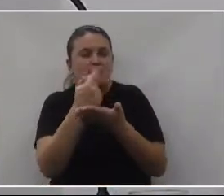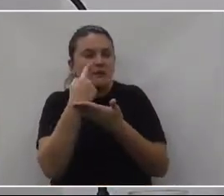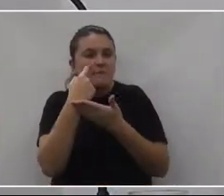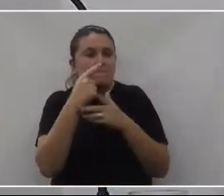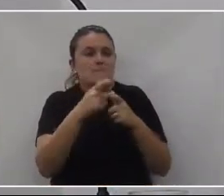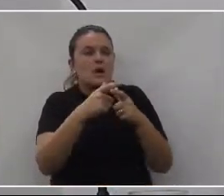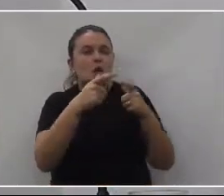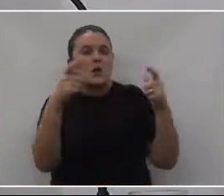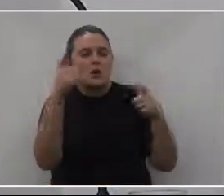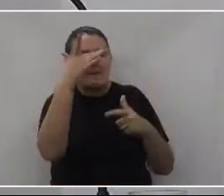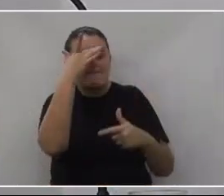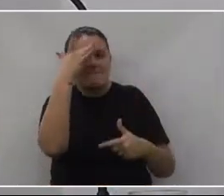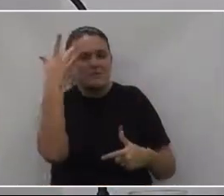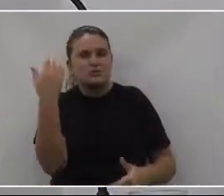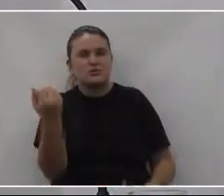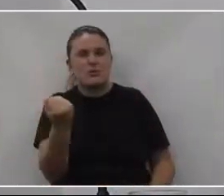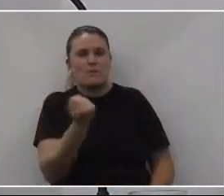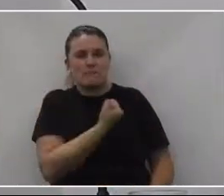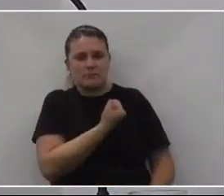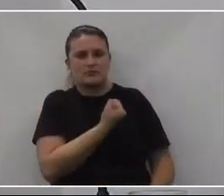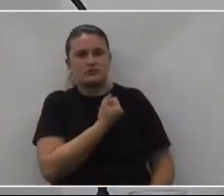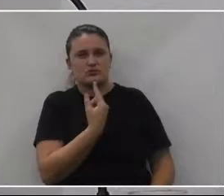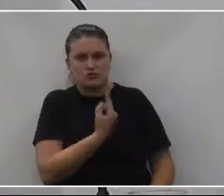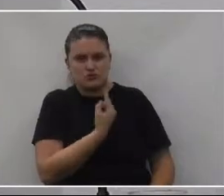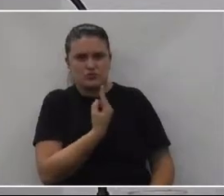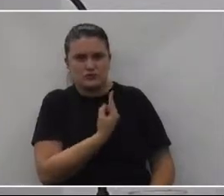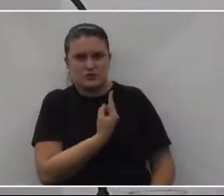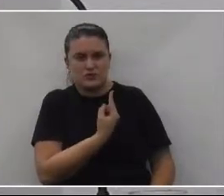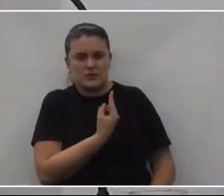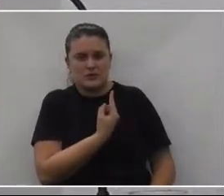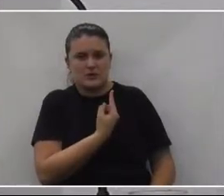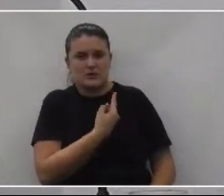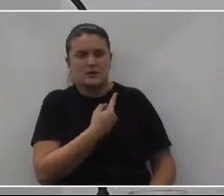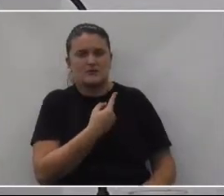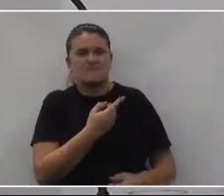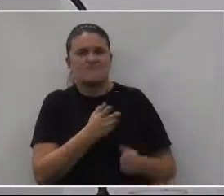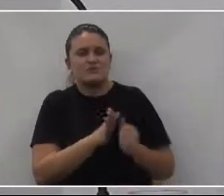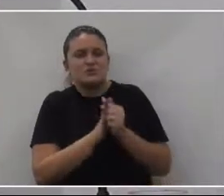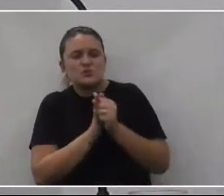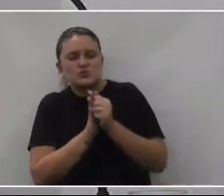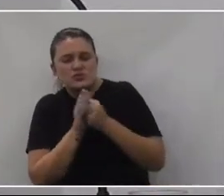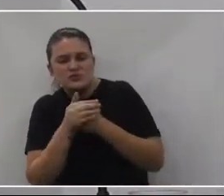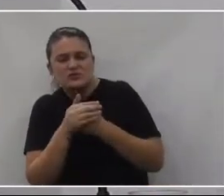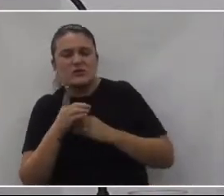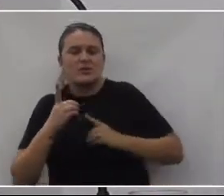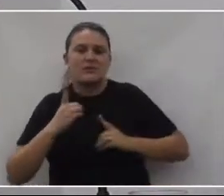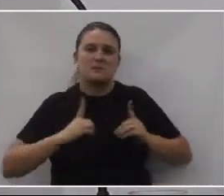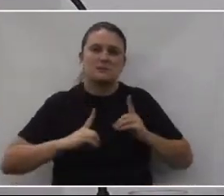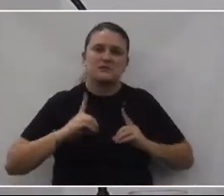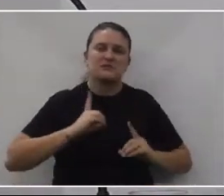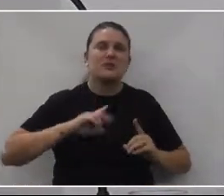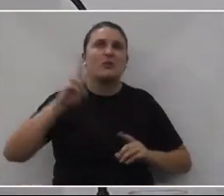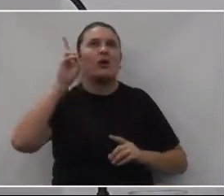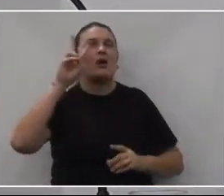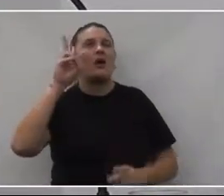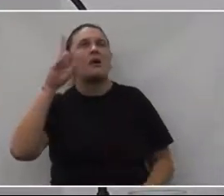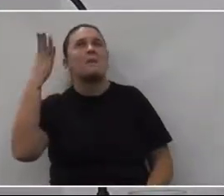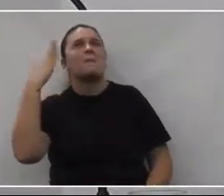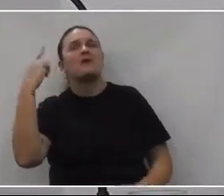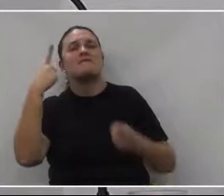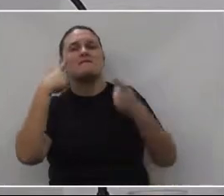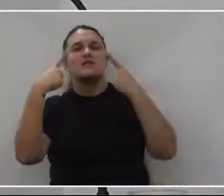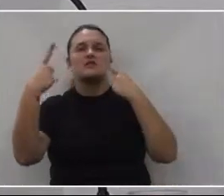de suicídio de União da Vitória, grande maioria, por trás, acaba trazendo resquícios